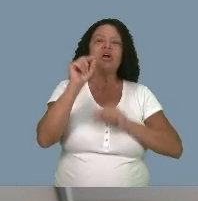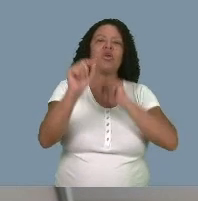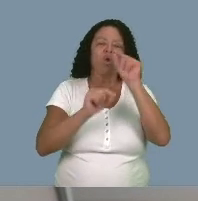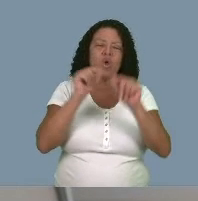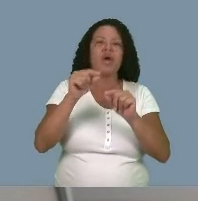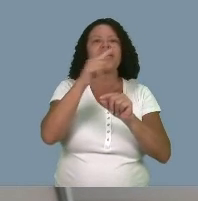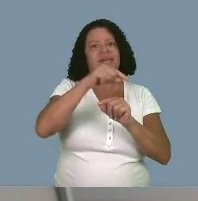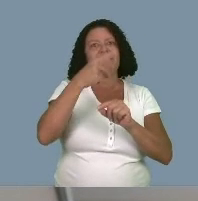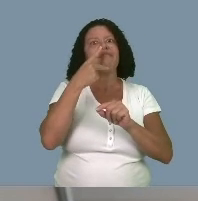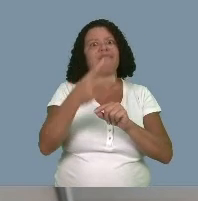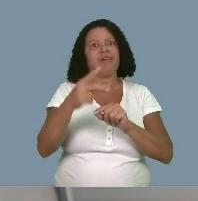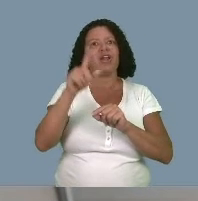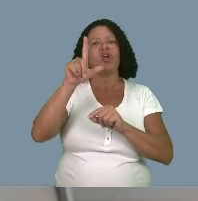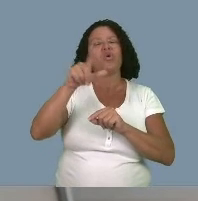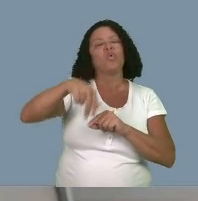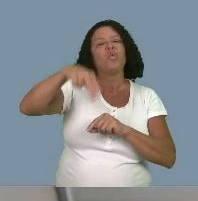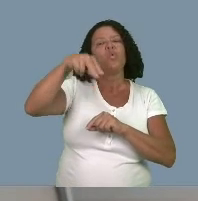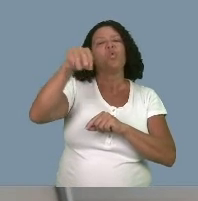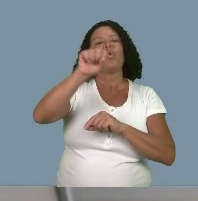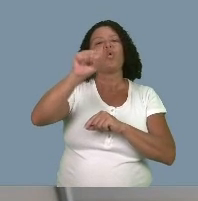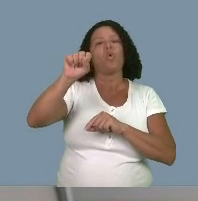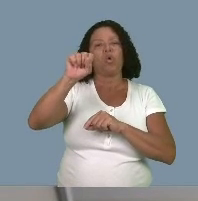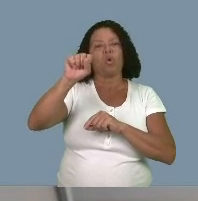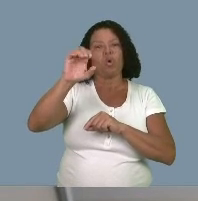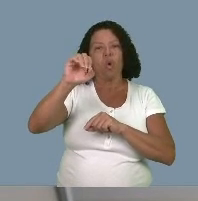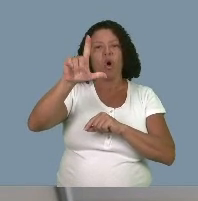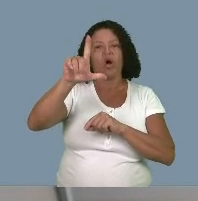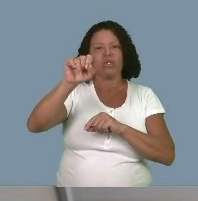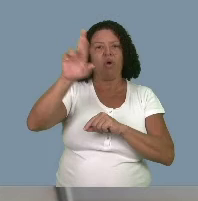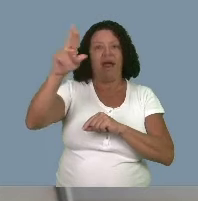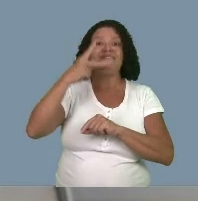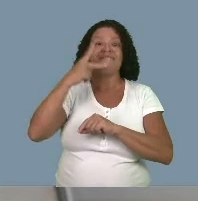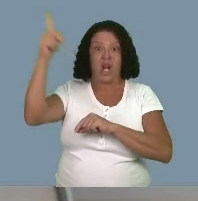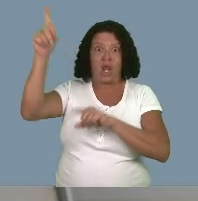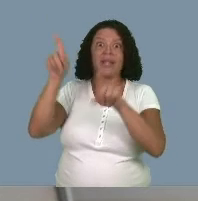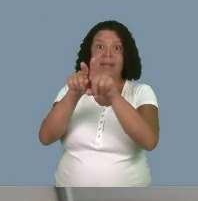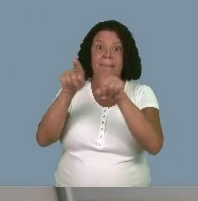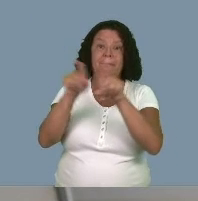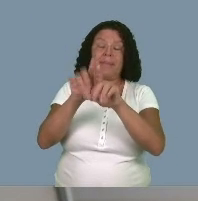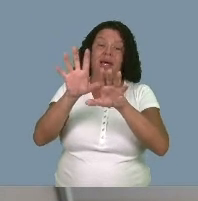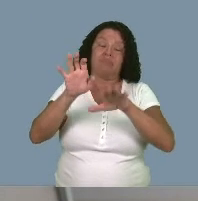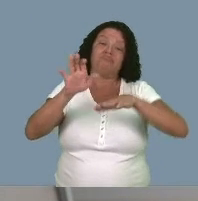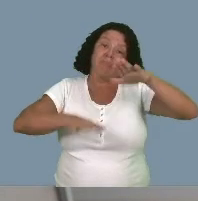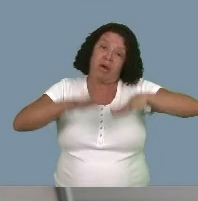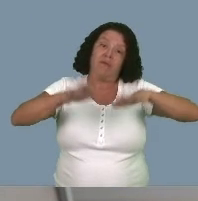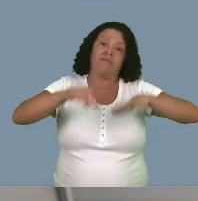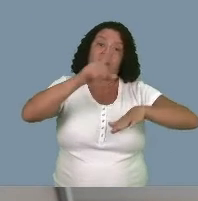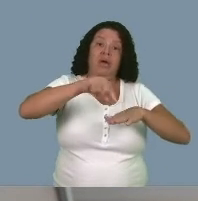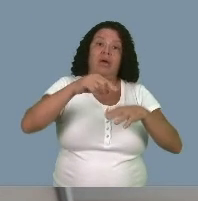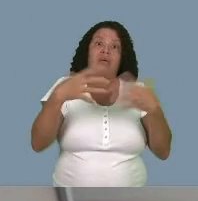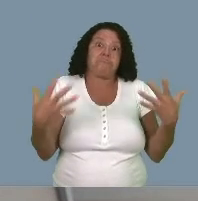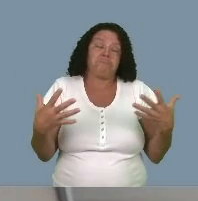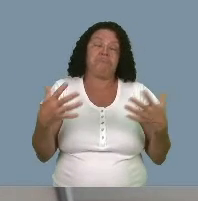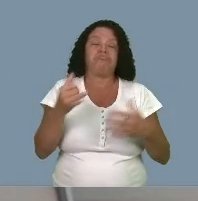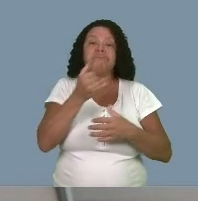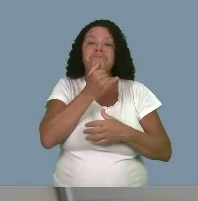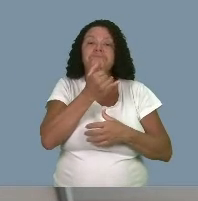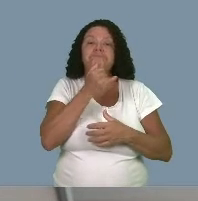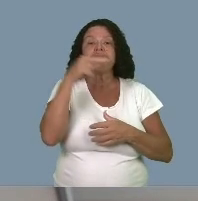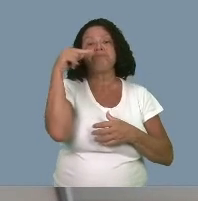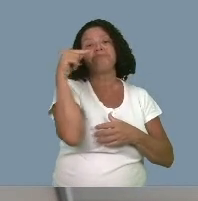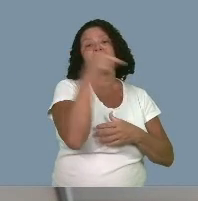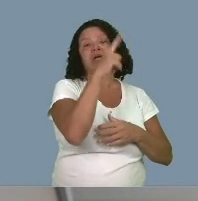sobre isso, né? E a resposta para essa pergunta é sim também, né? Talvez até não estivesse na